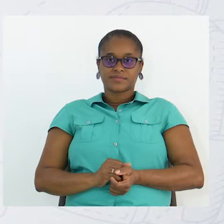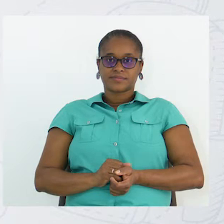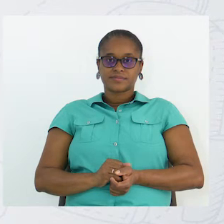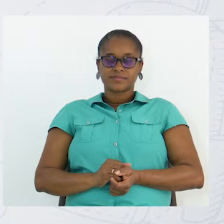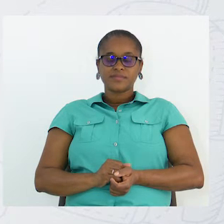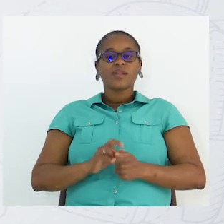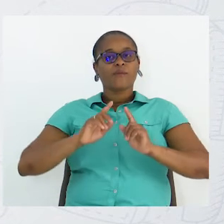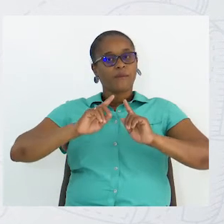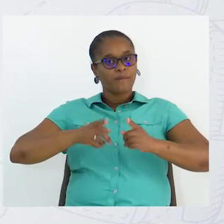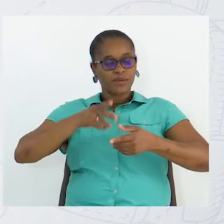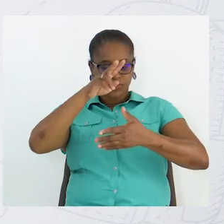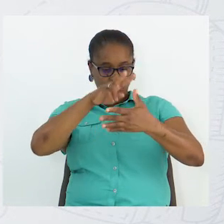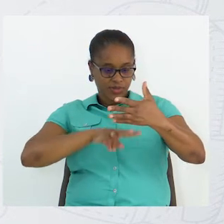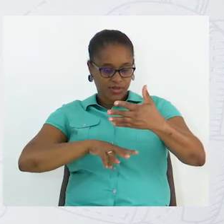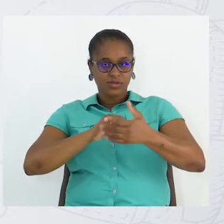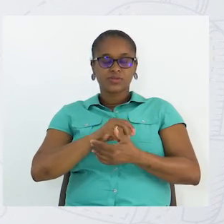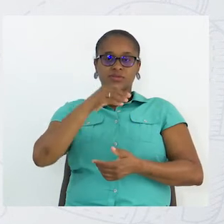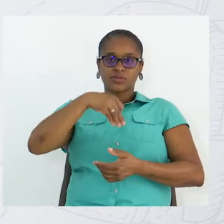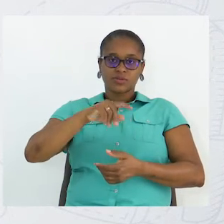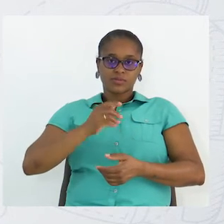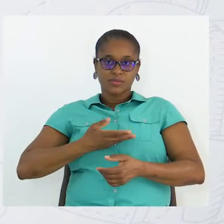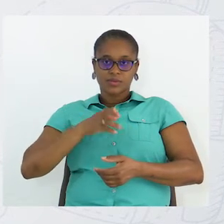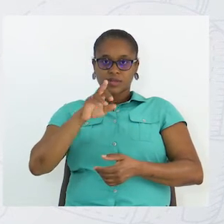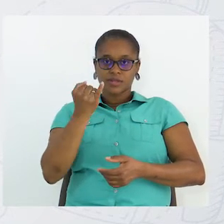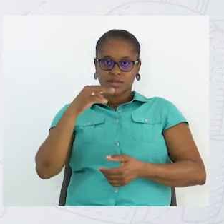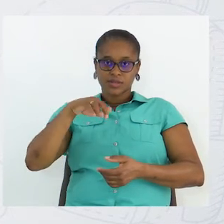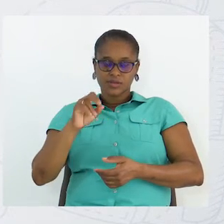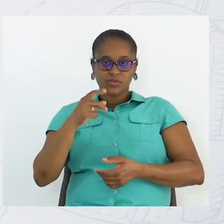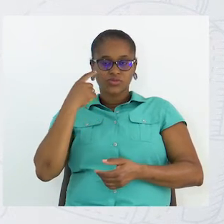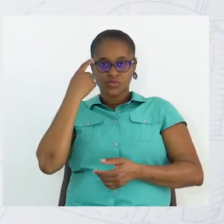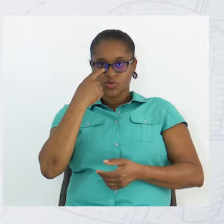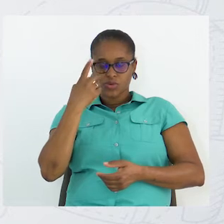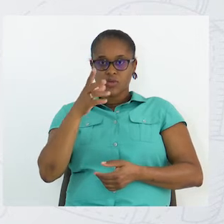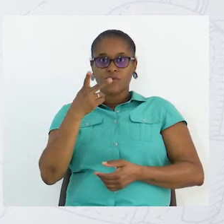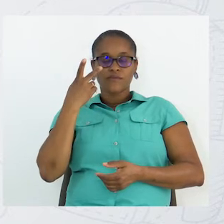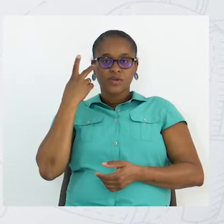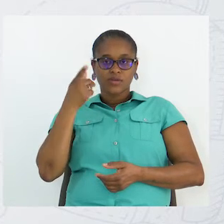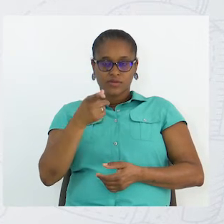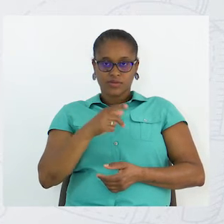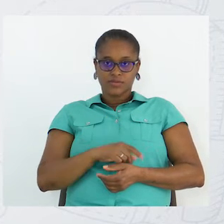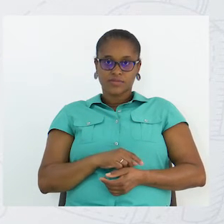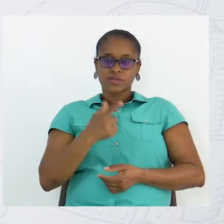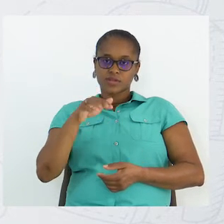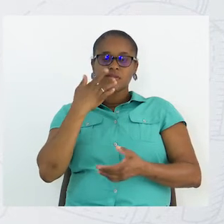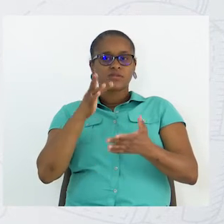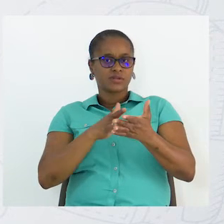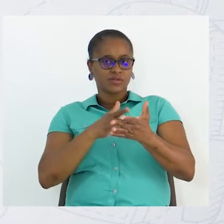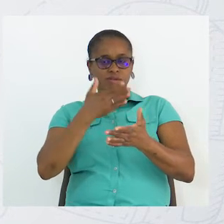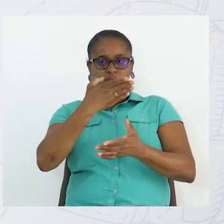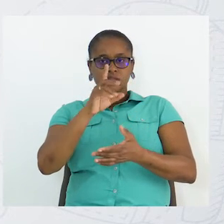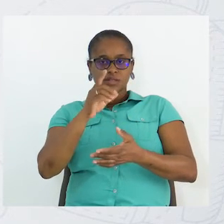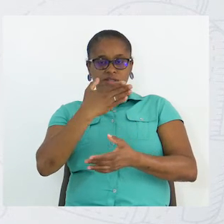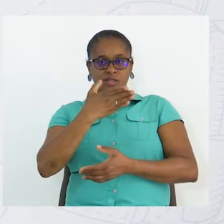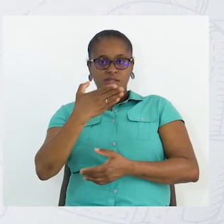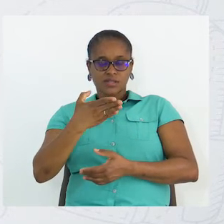A partir do texto Pedrinho dos Olhos Vivos, está na página 76, 77